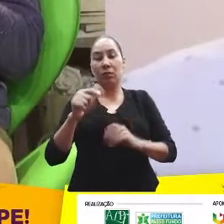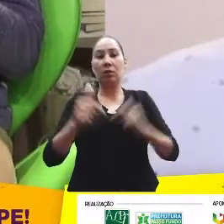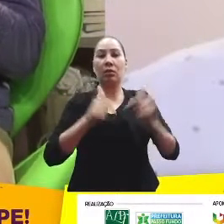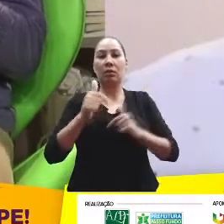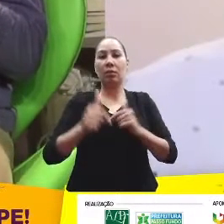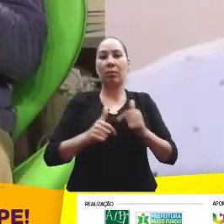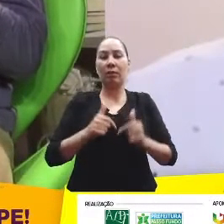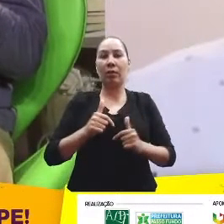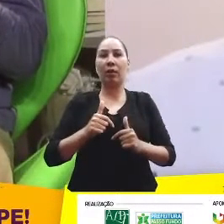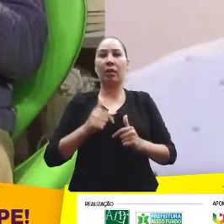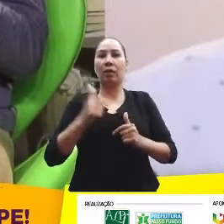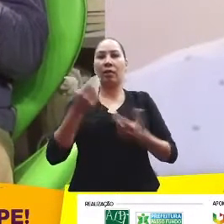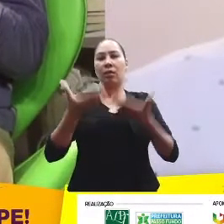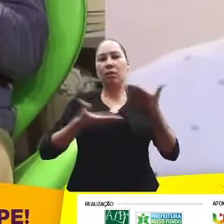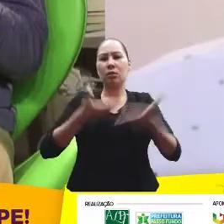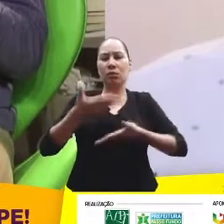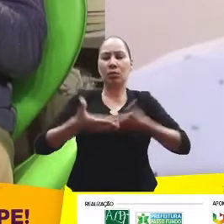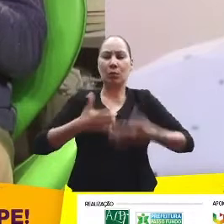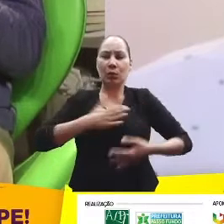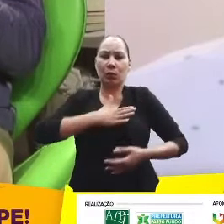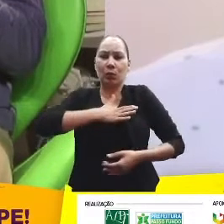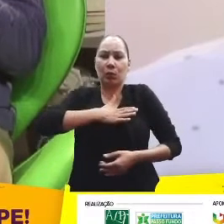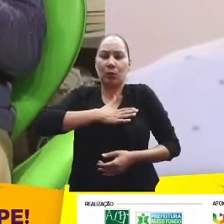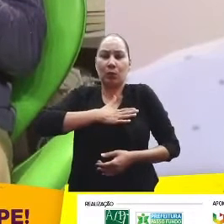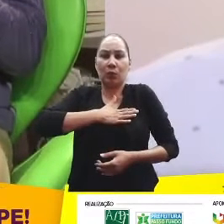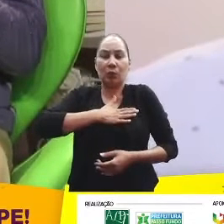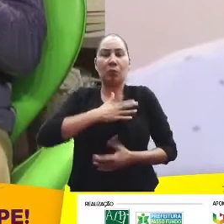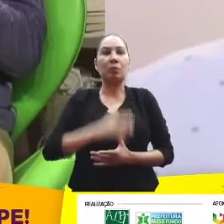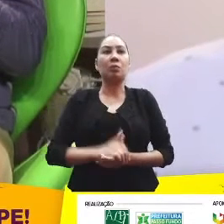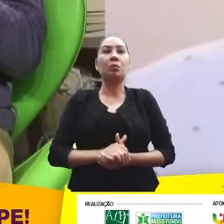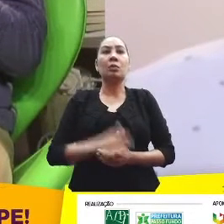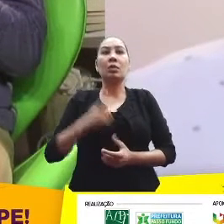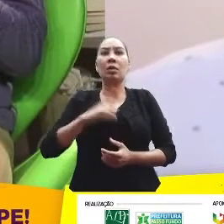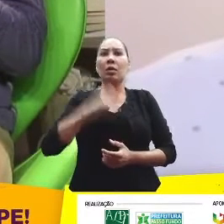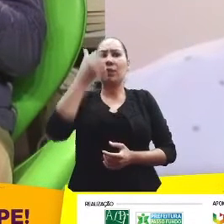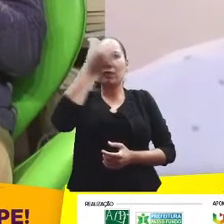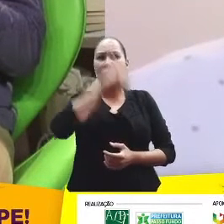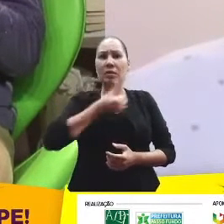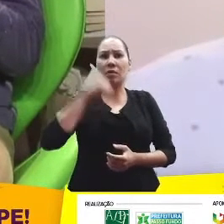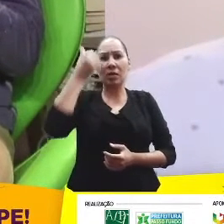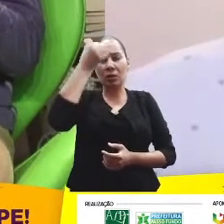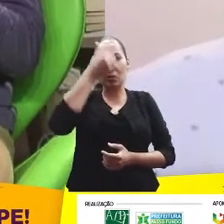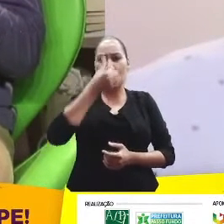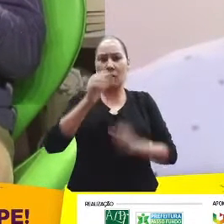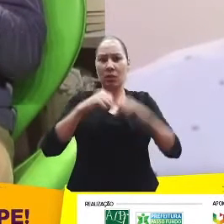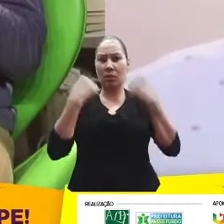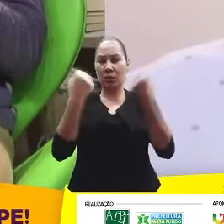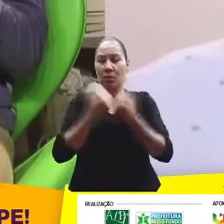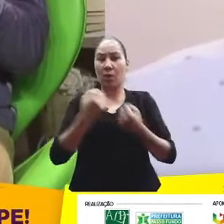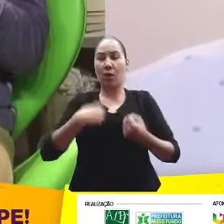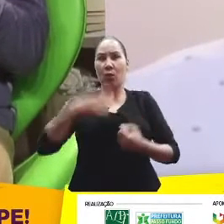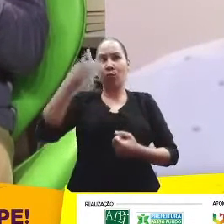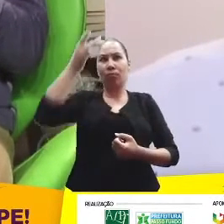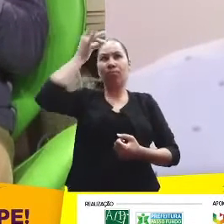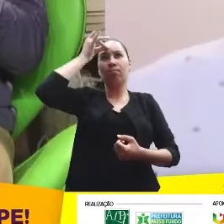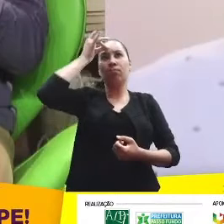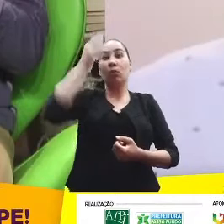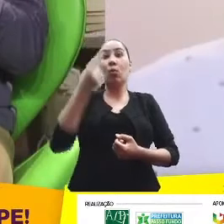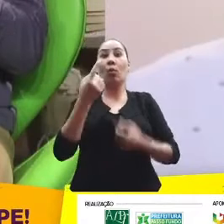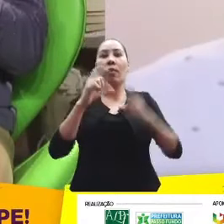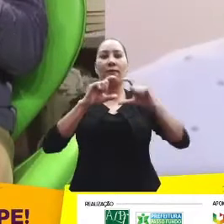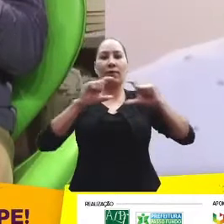passe, atendimento fraterno, e de 6 horas do seminário eu guardei uma frase. Mas